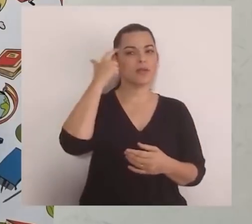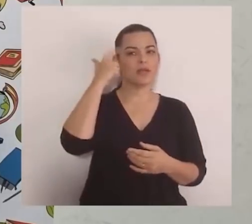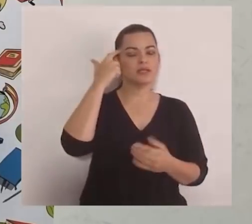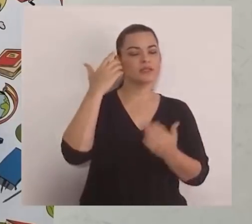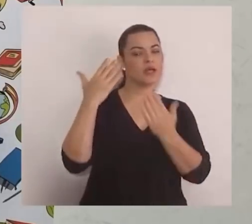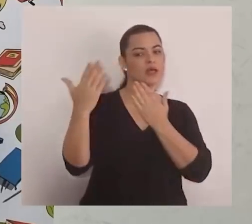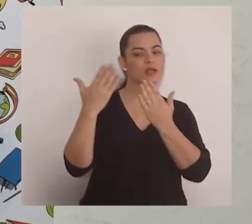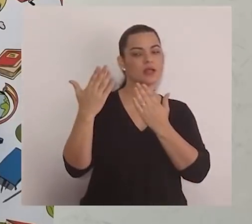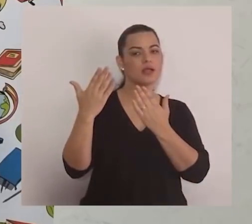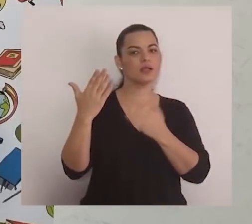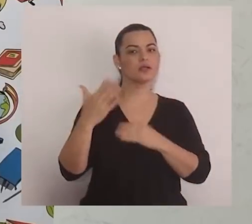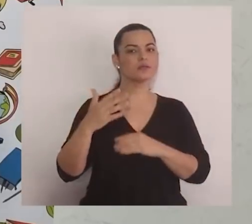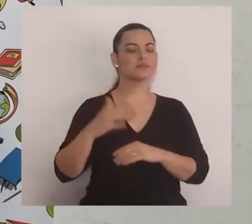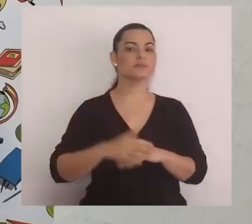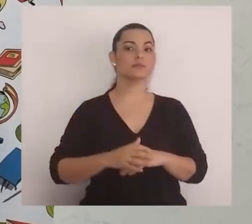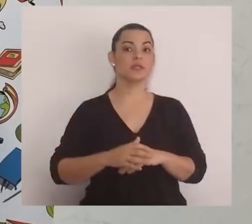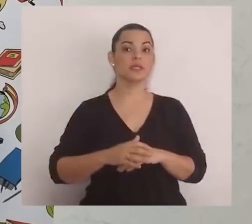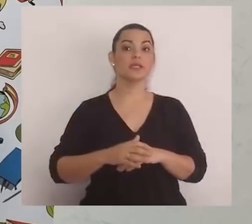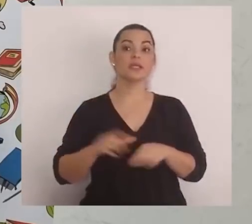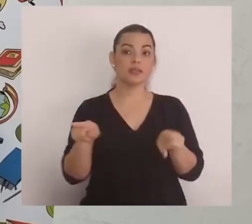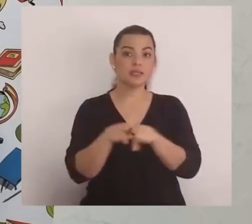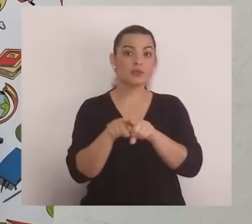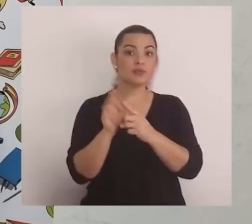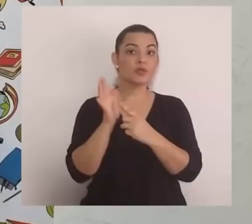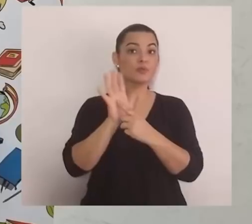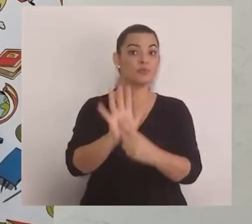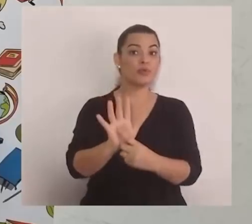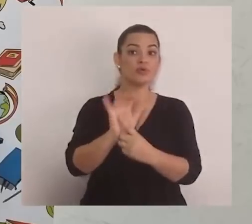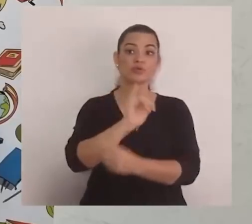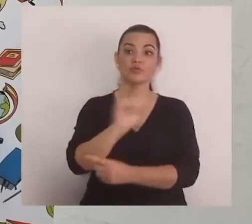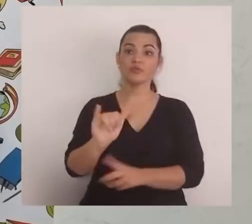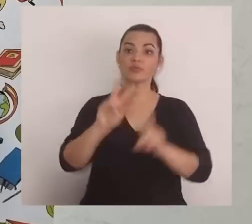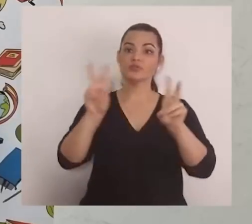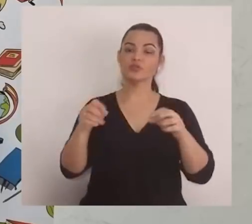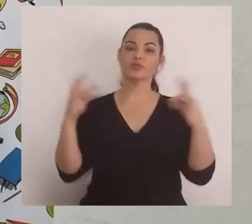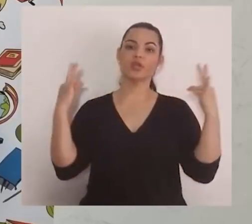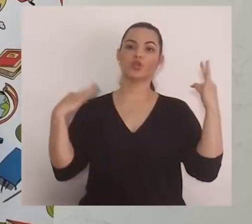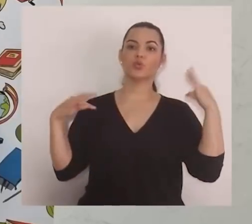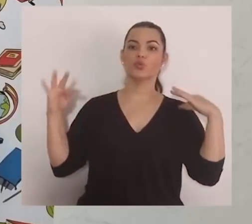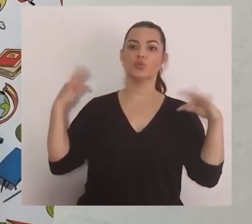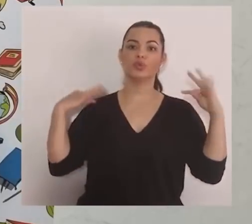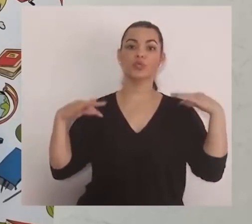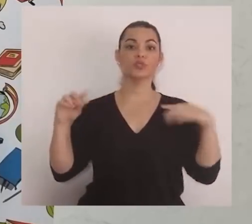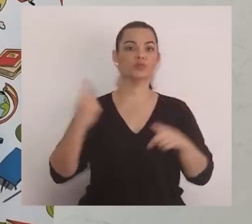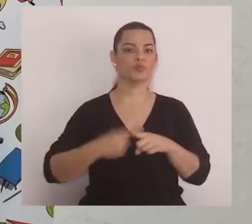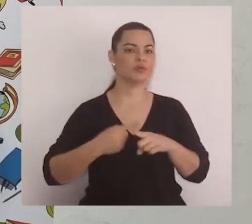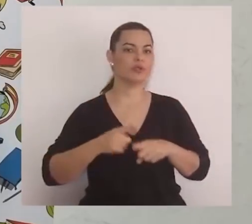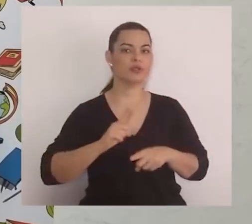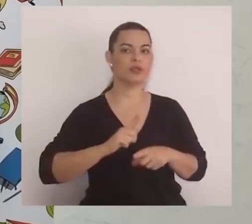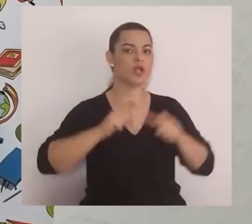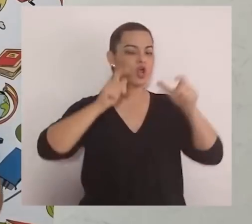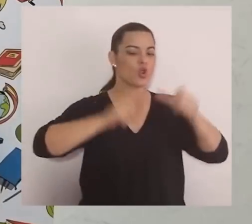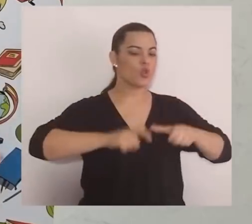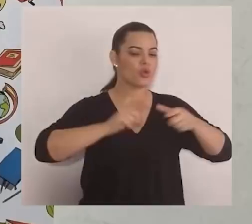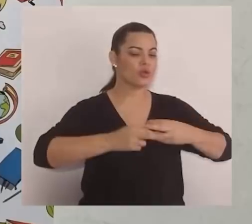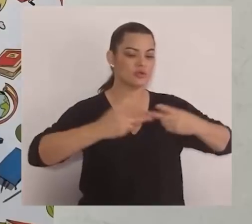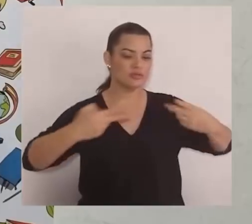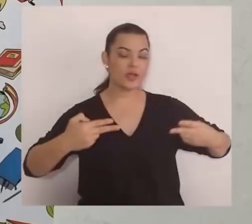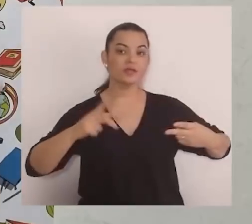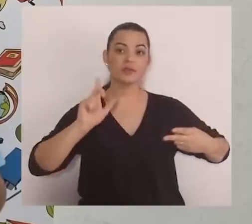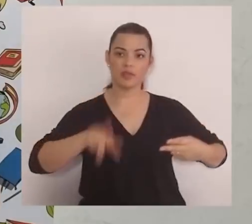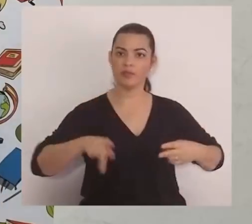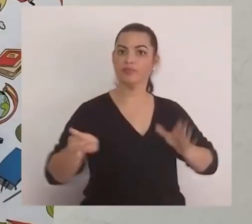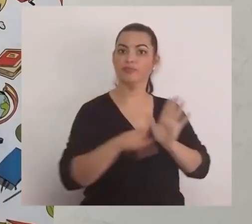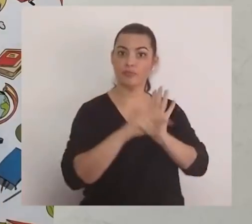de pessoas, tá bom? Então, agora, nós vamos conversar um pouquinho mais sobre esses